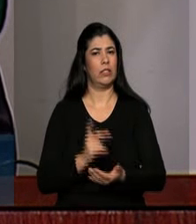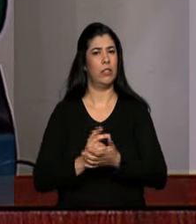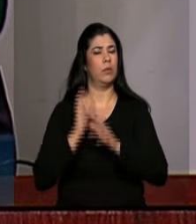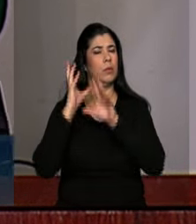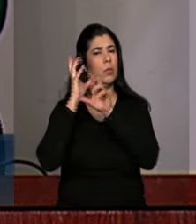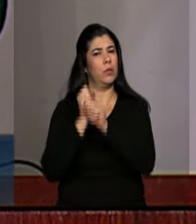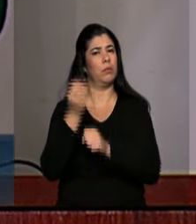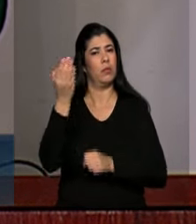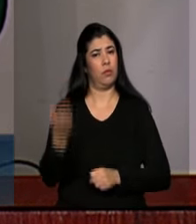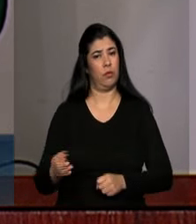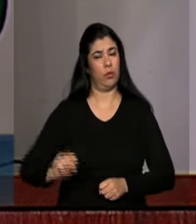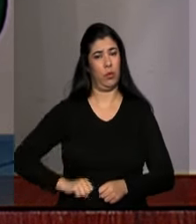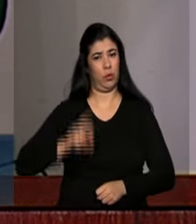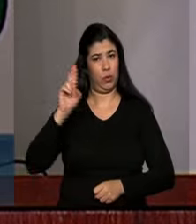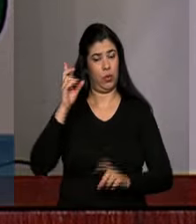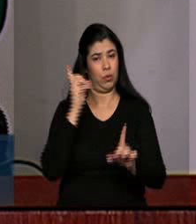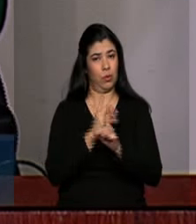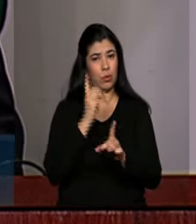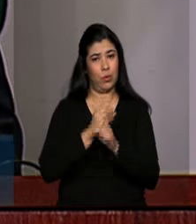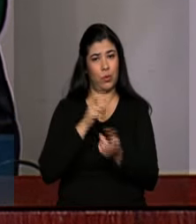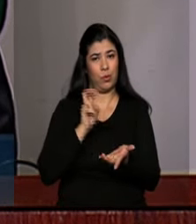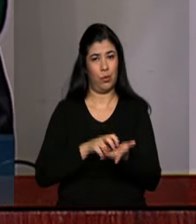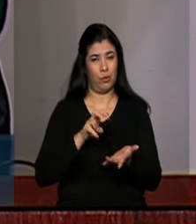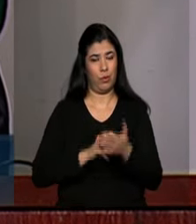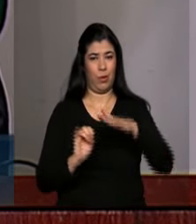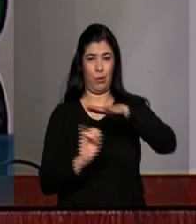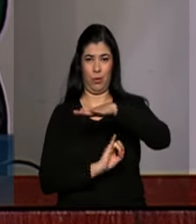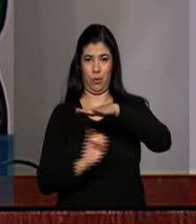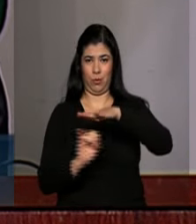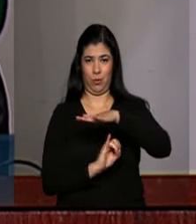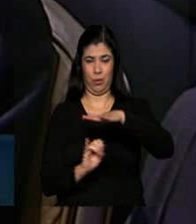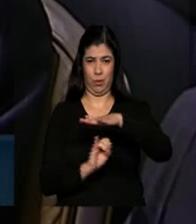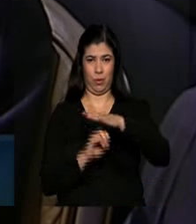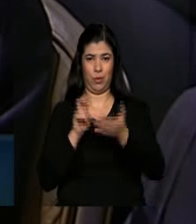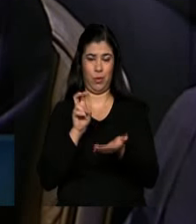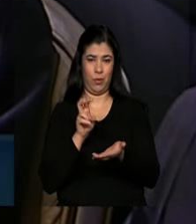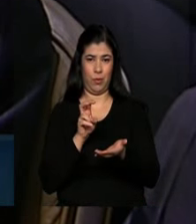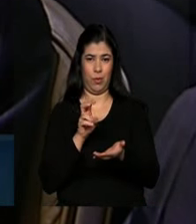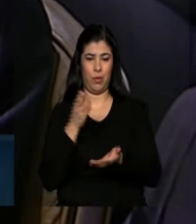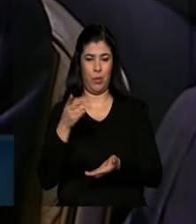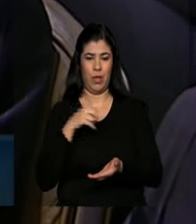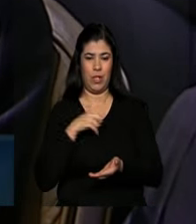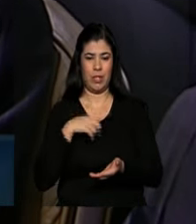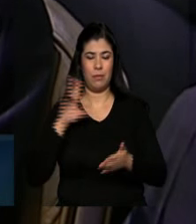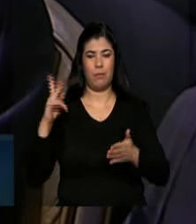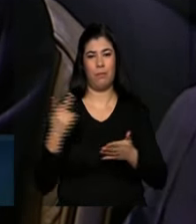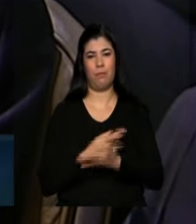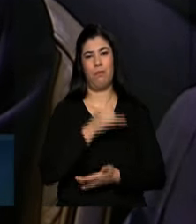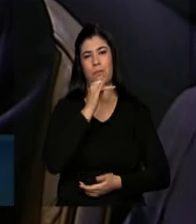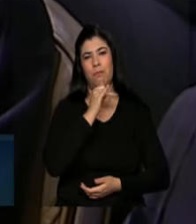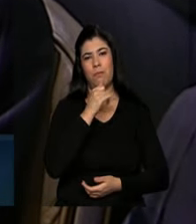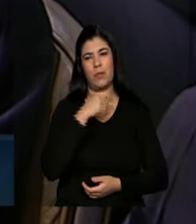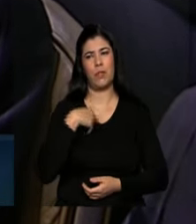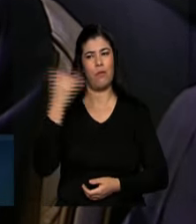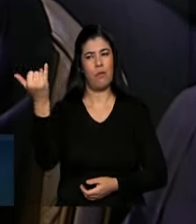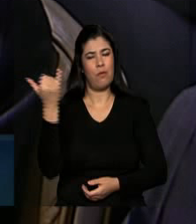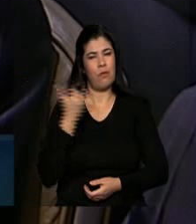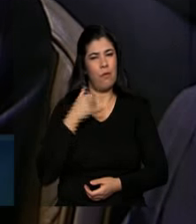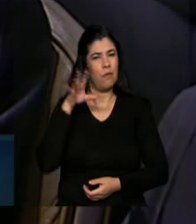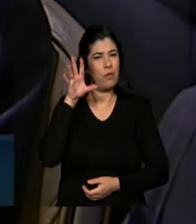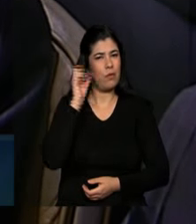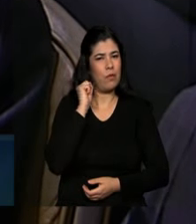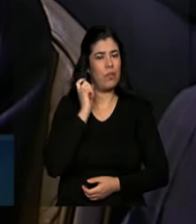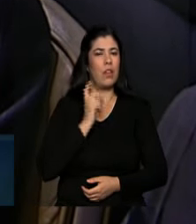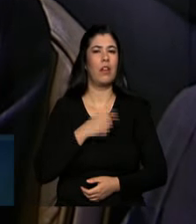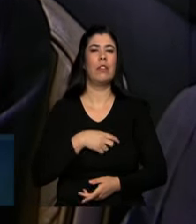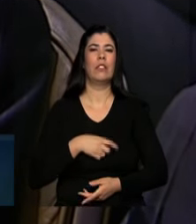recordaremos, embaixador, de nossos encontros matinais no Instituto Rio Branco, ocasiões em que tivemos a oportunidade de ouvir em primeira mão